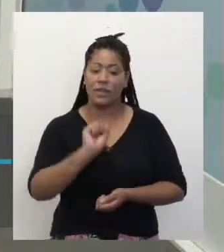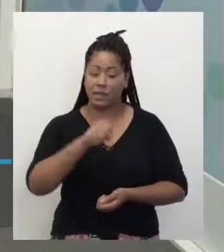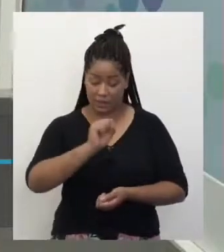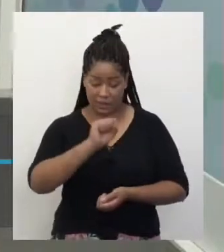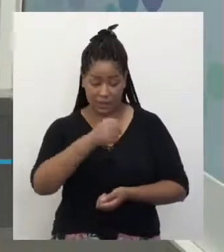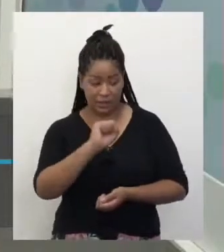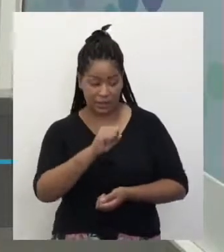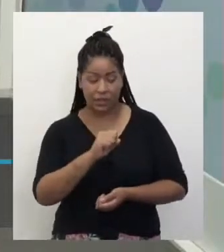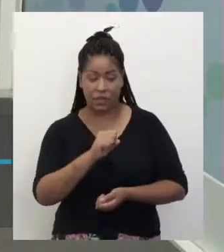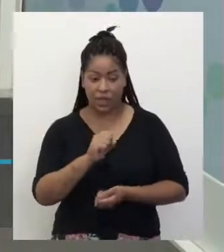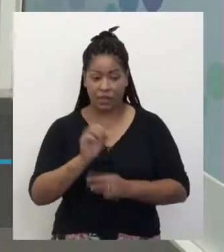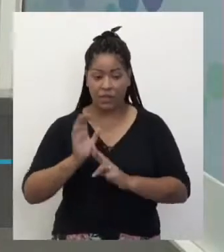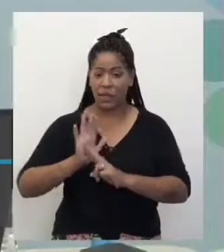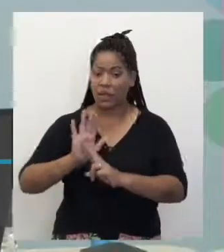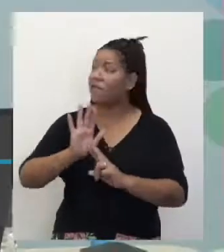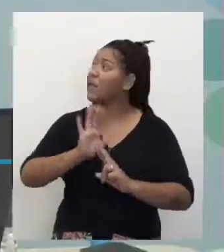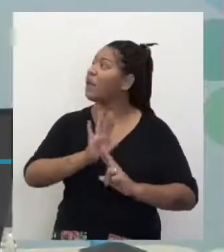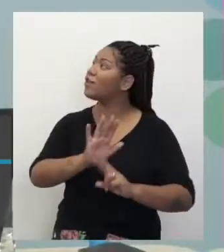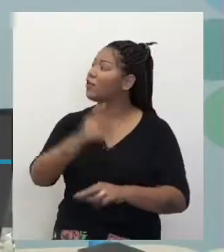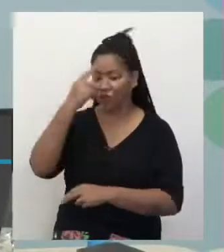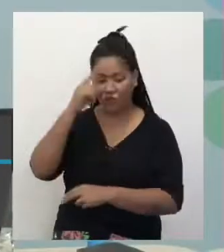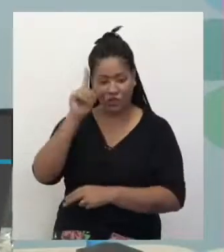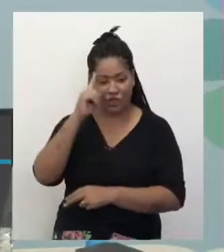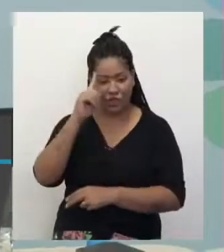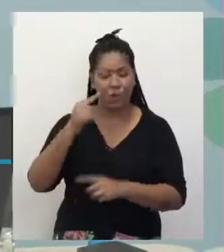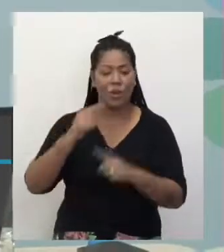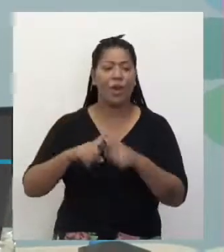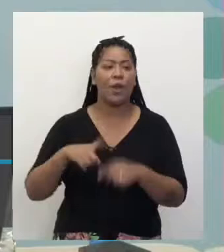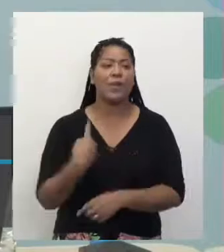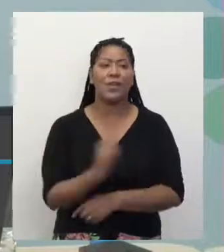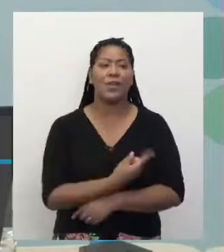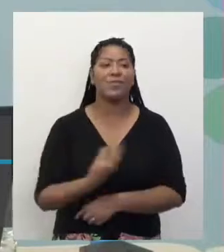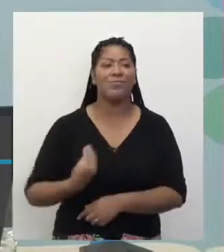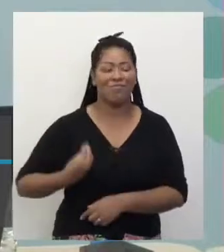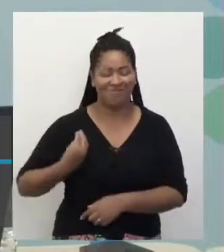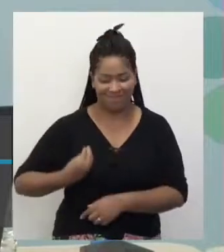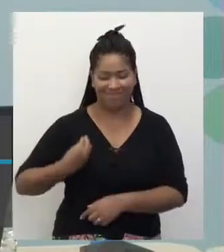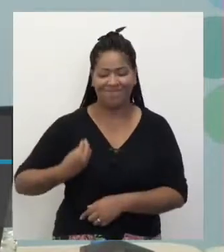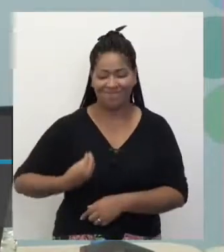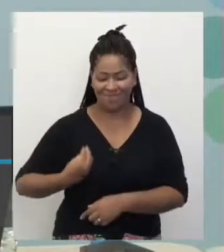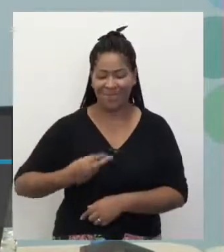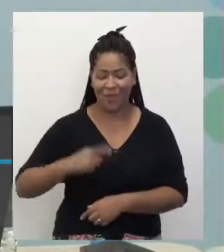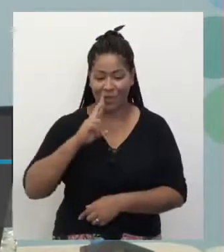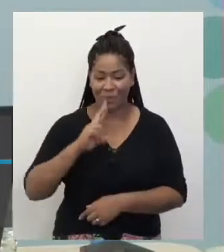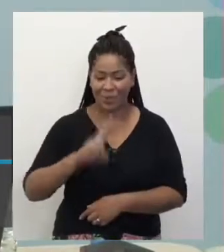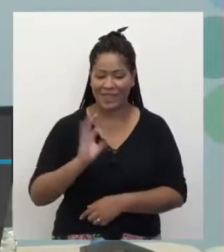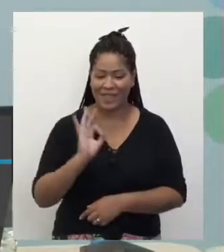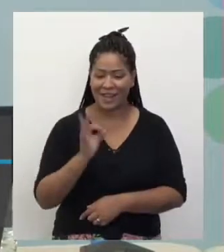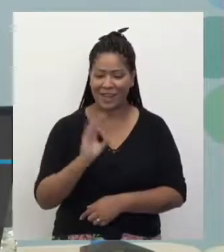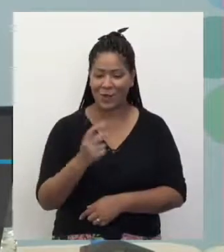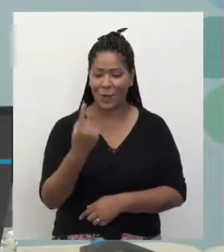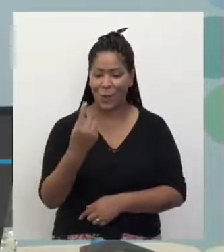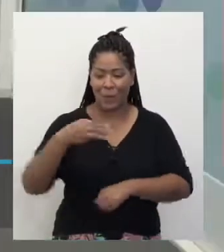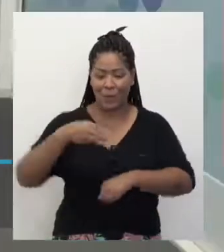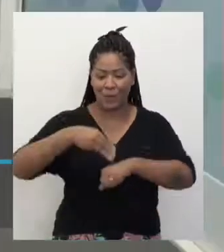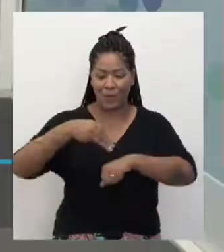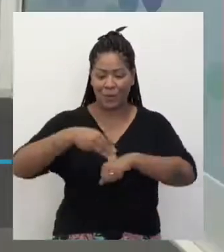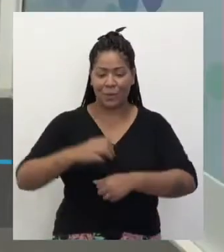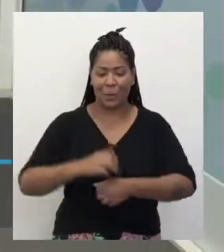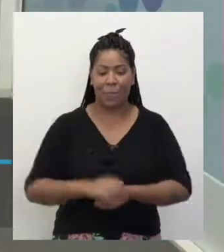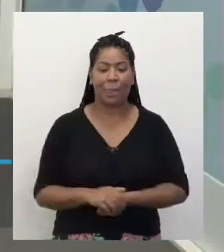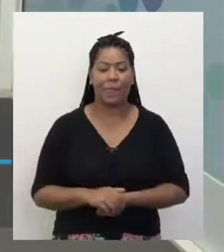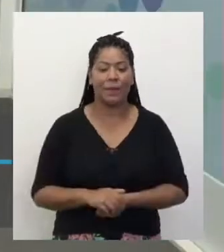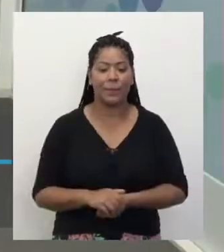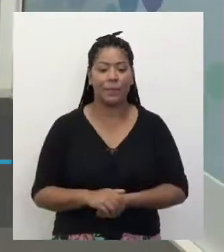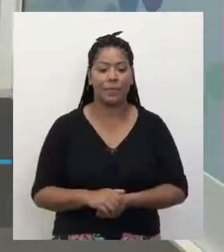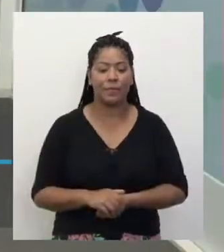as inferências aí do dia a dia, o que nós temos vivenciado e vão responder certinho. Um minutinho, né, Ci? Isso, agora que vocês já